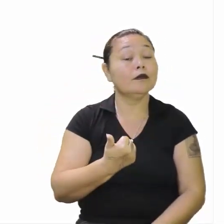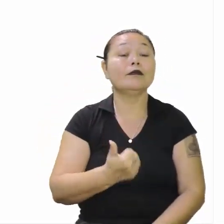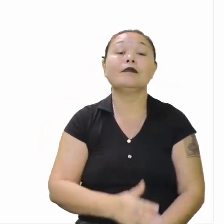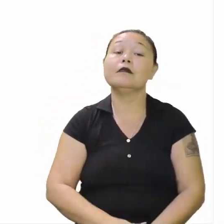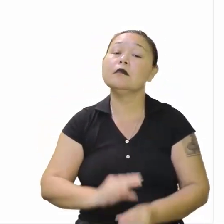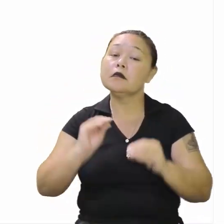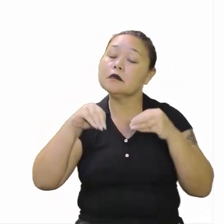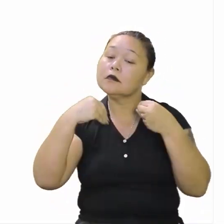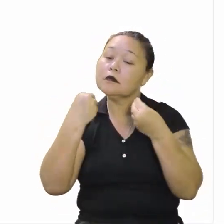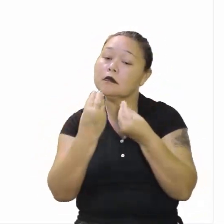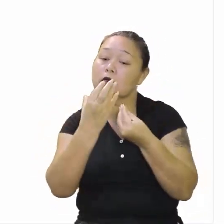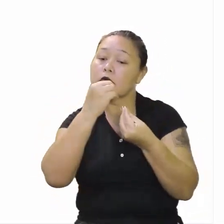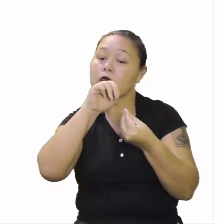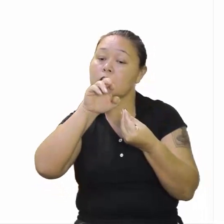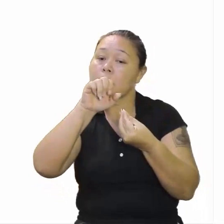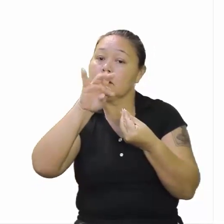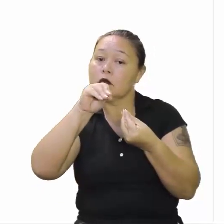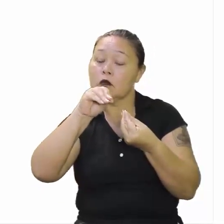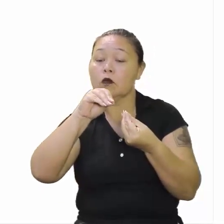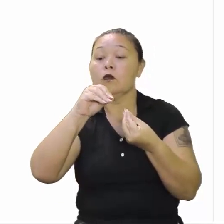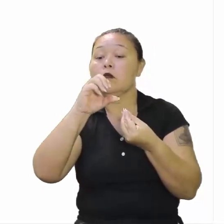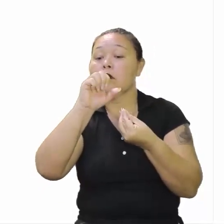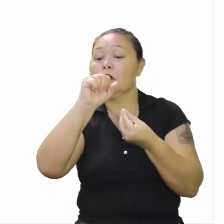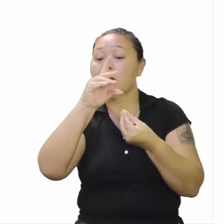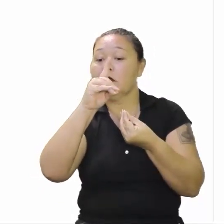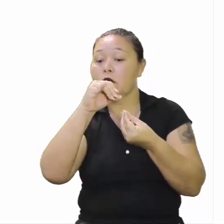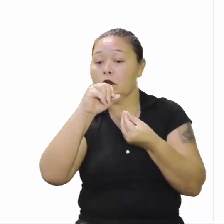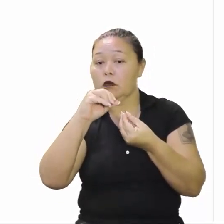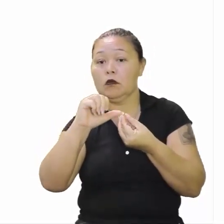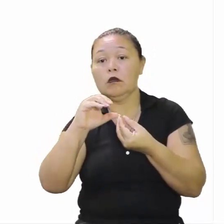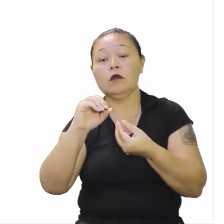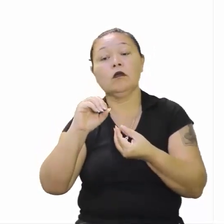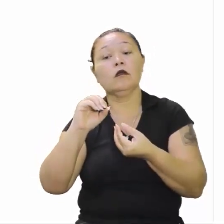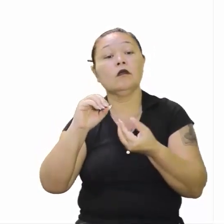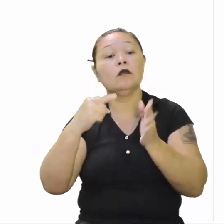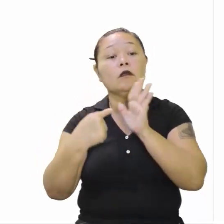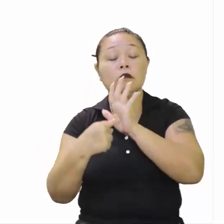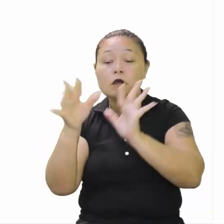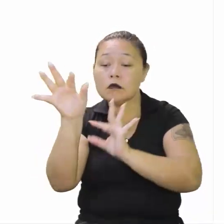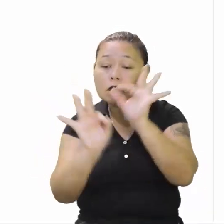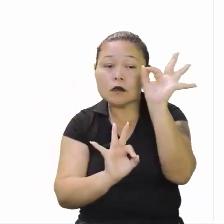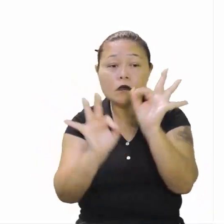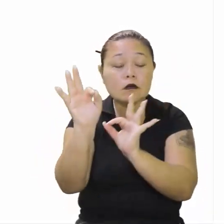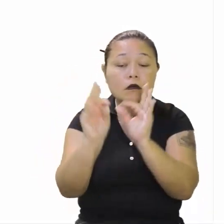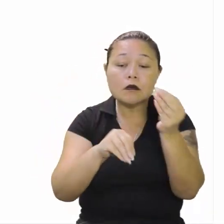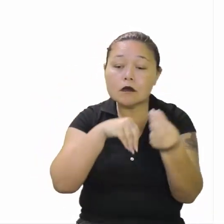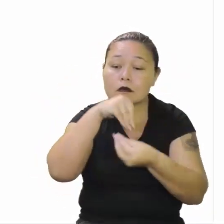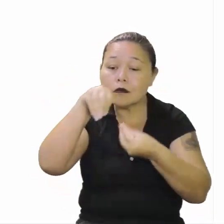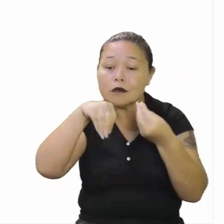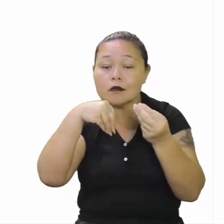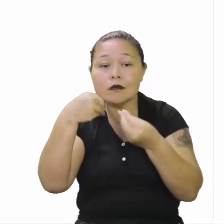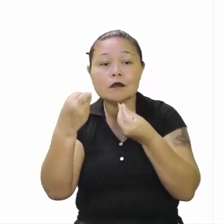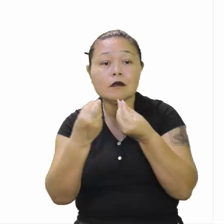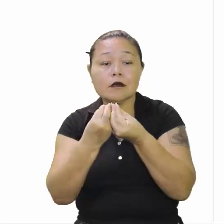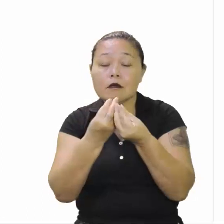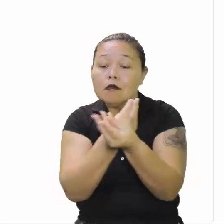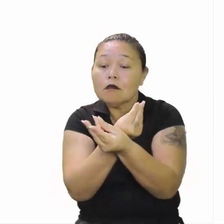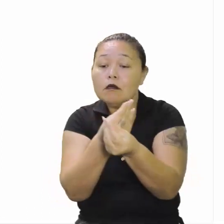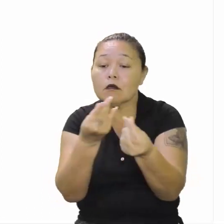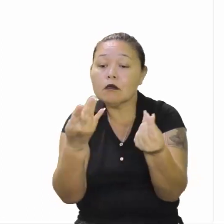1. Uma solução de cloreto de sódio foi preparada